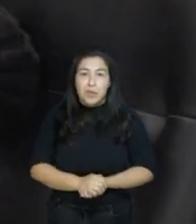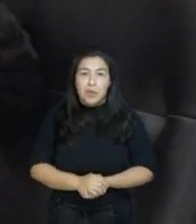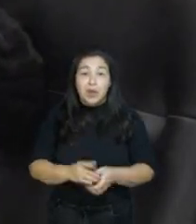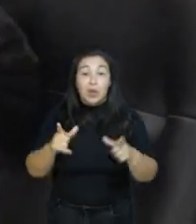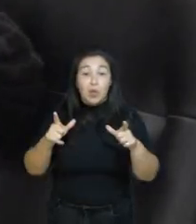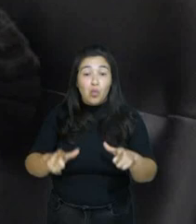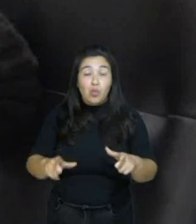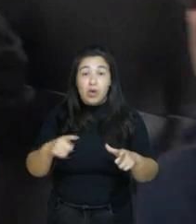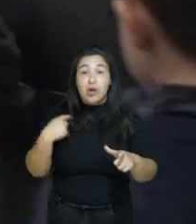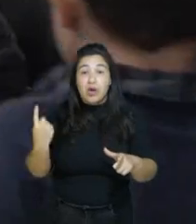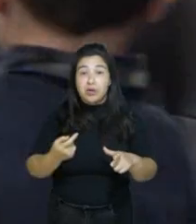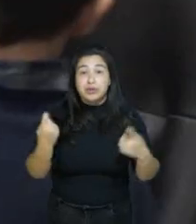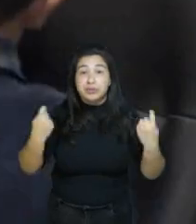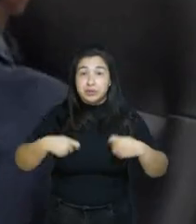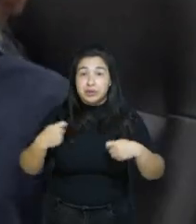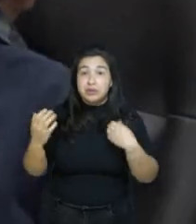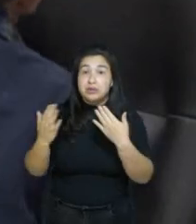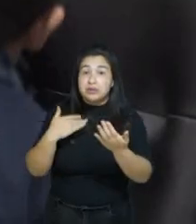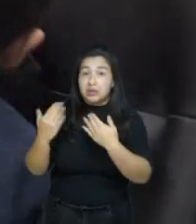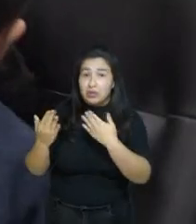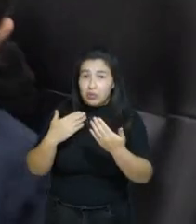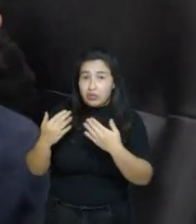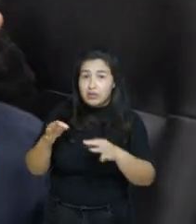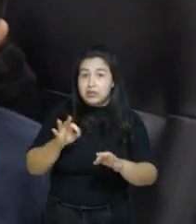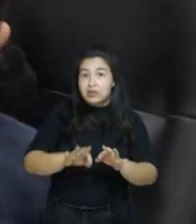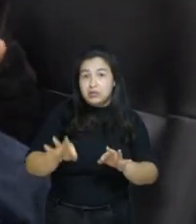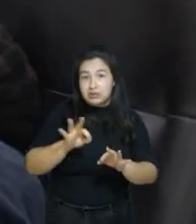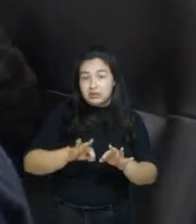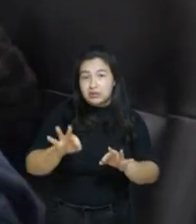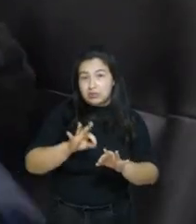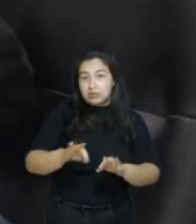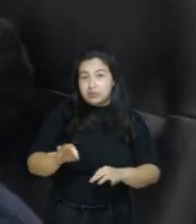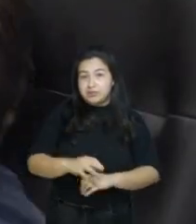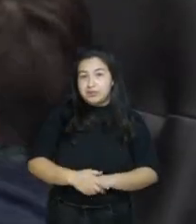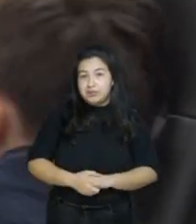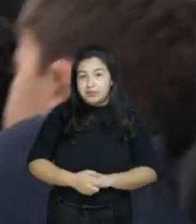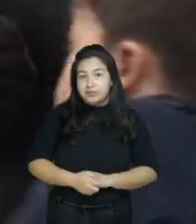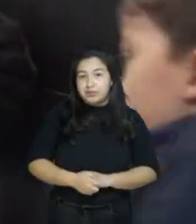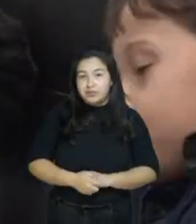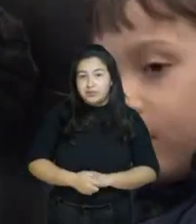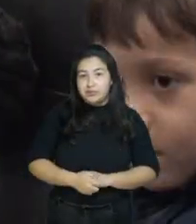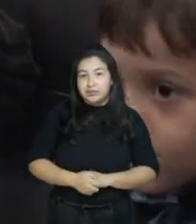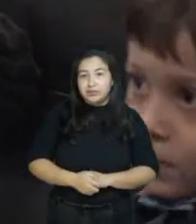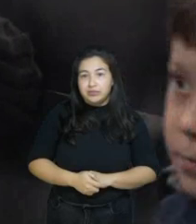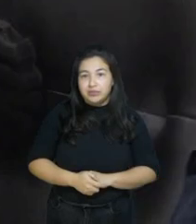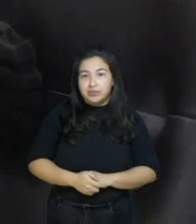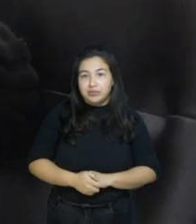Onde está a nossa capacidade de diálogos interinstitucionais, né?